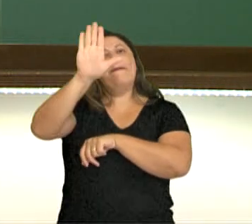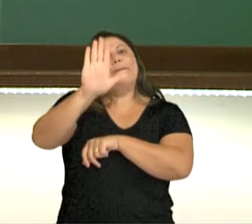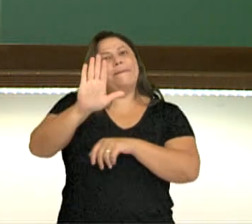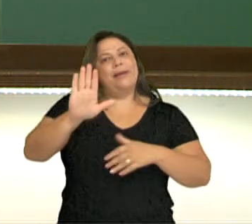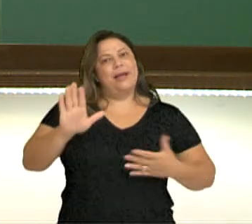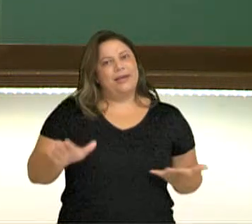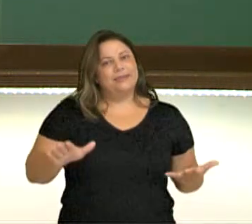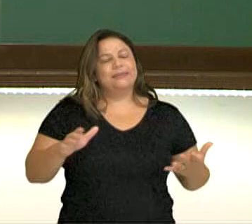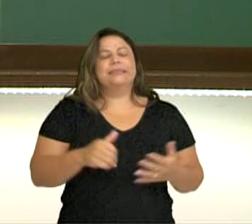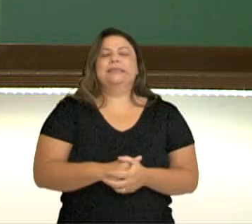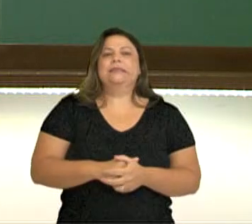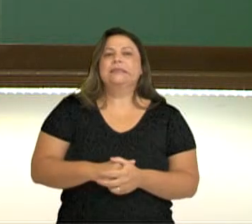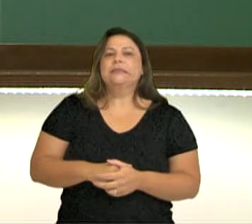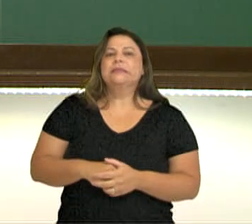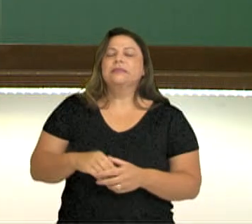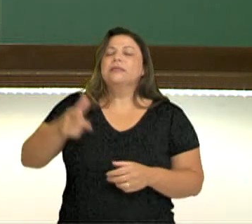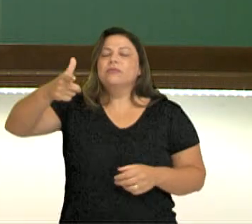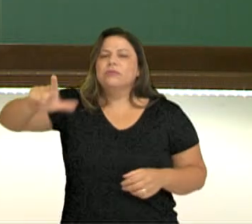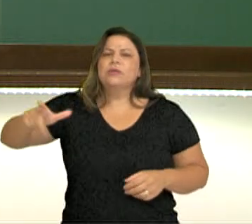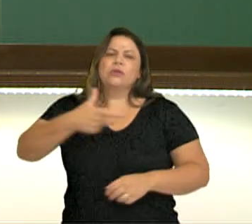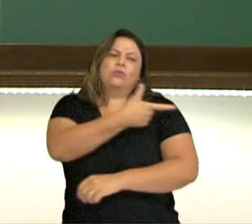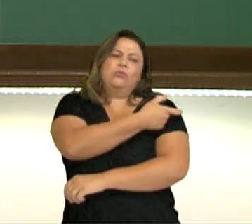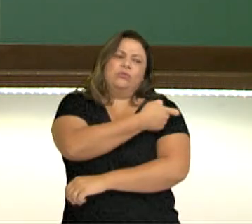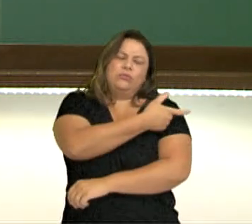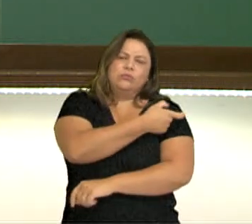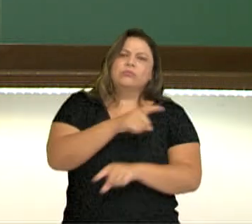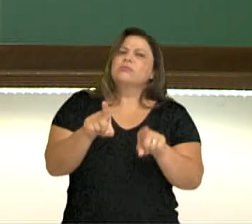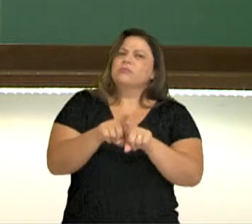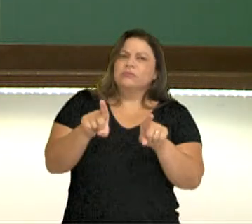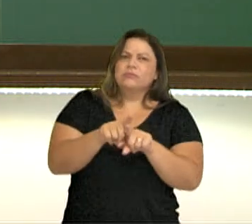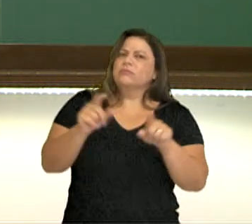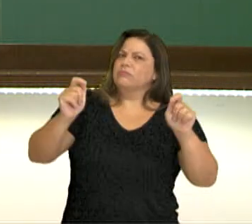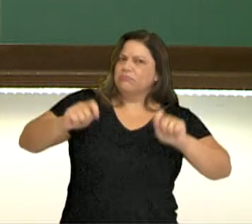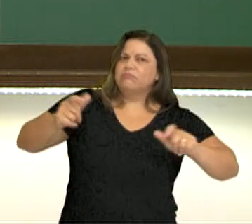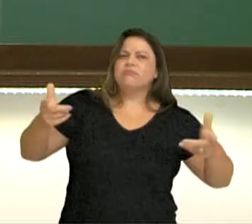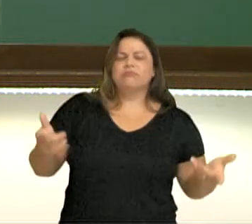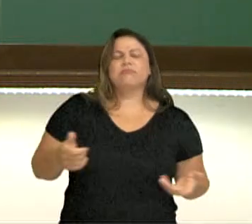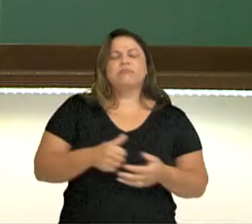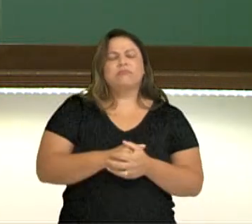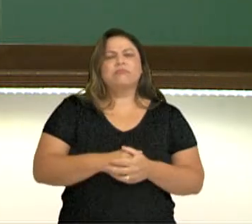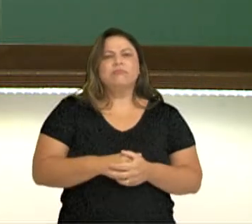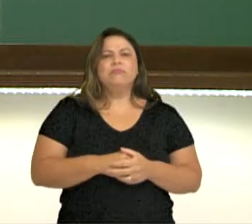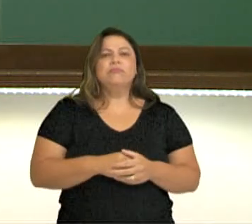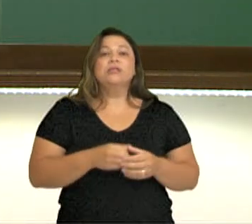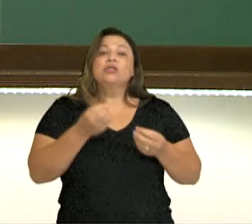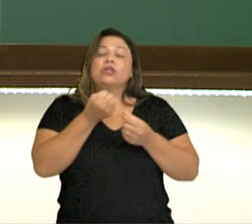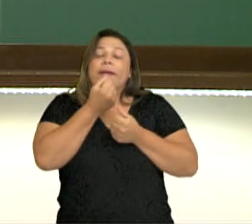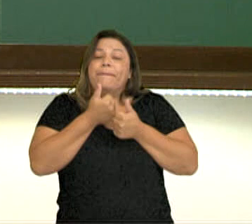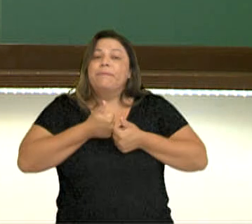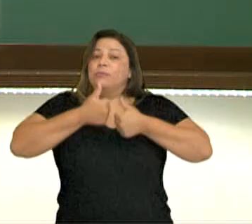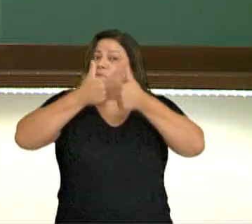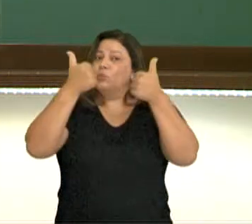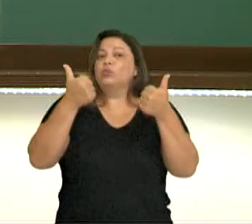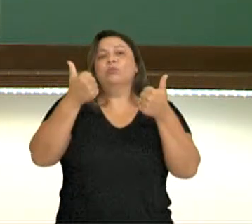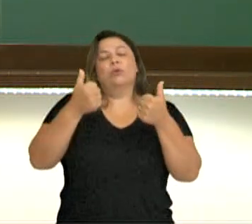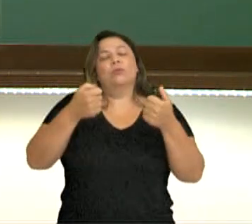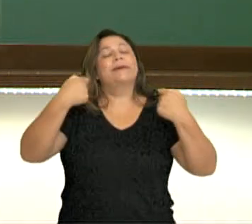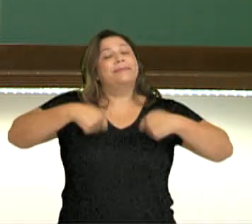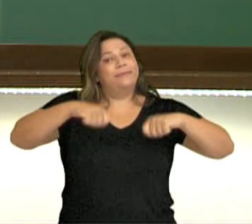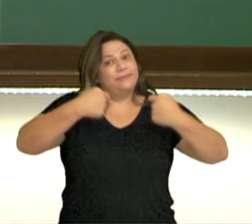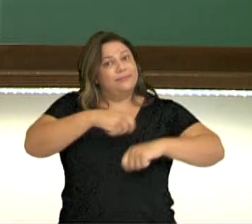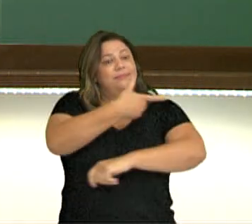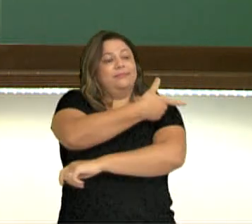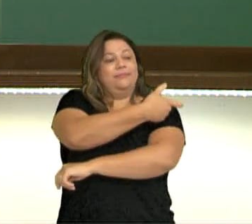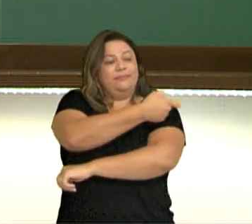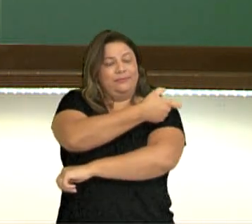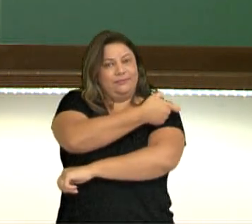é alta, né? Tem outras vacinas com uma eficácia maior? Tem. Mas essa aqui já é uma eficácia muito boa, muito bacana. Então, tem que tomar, se for